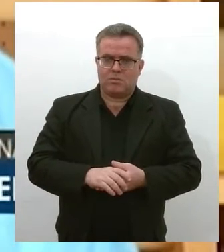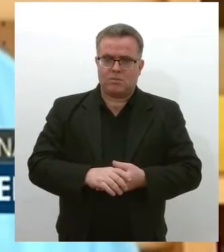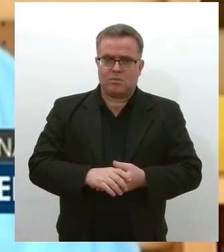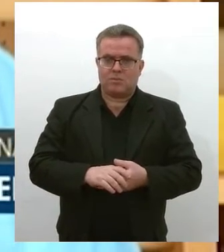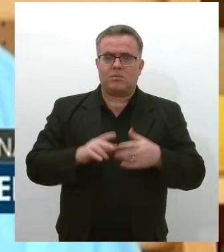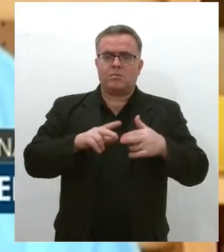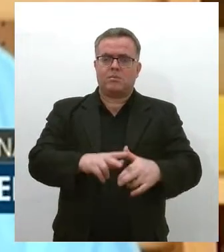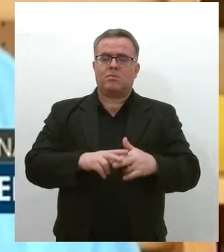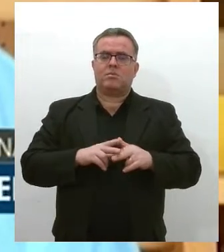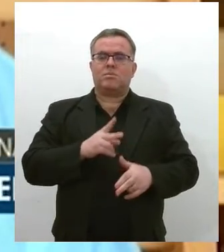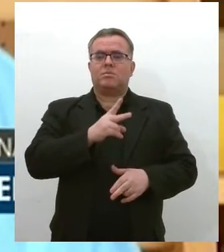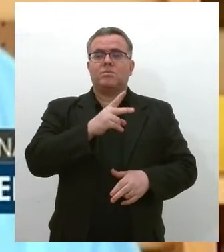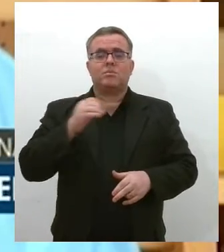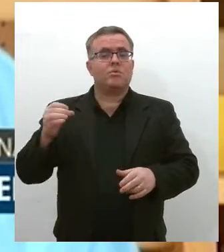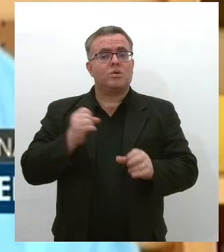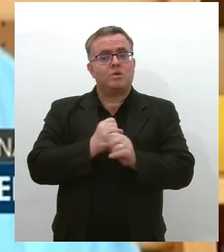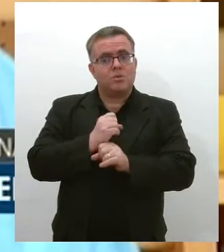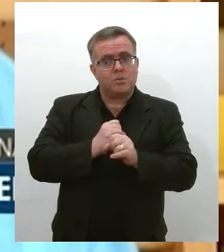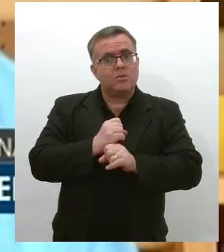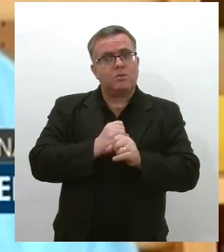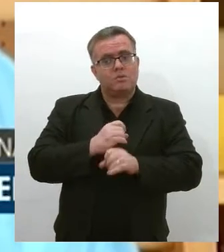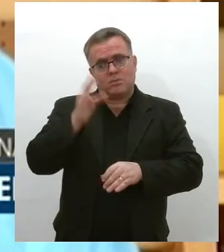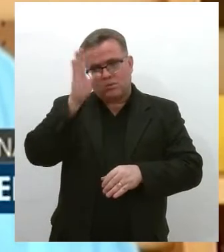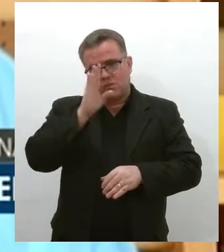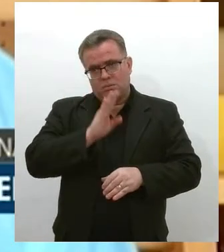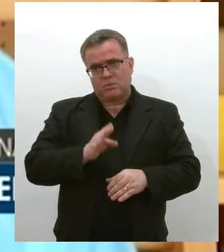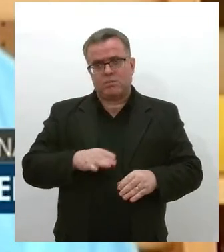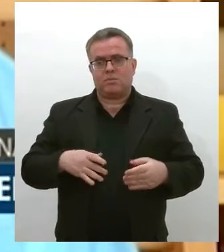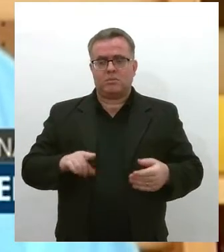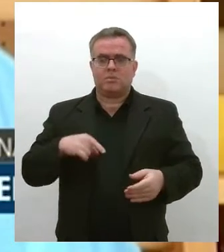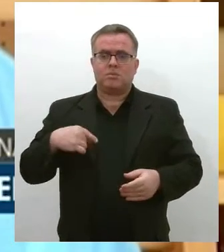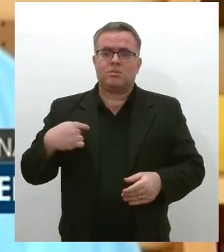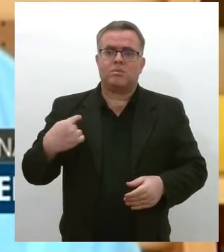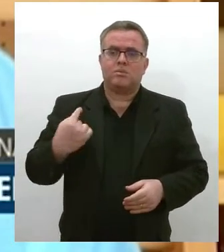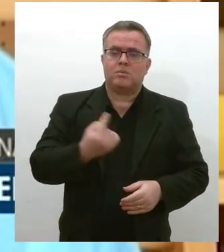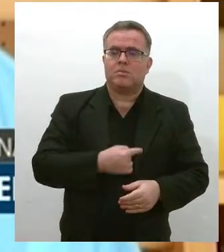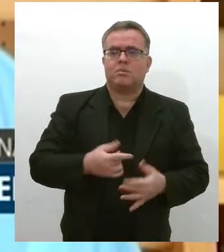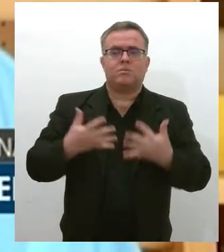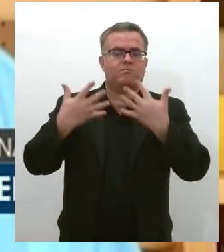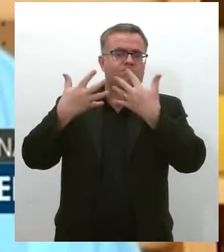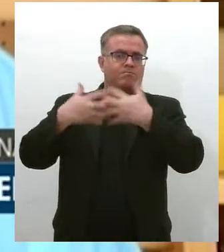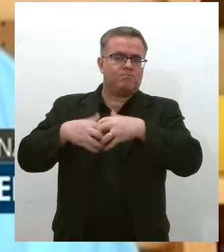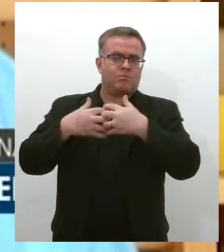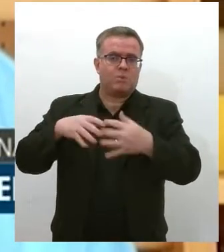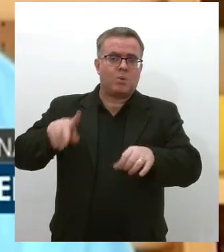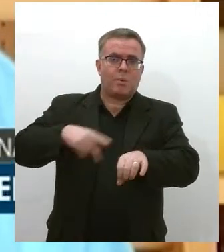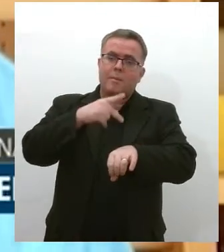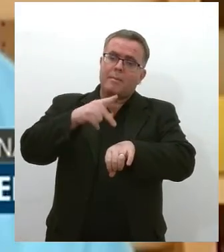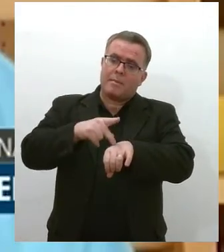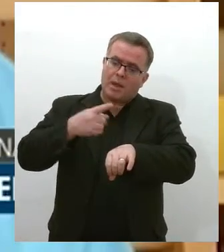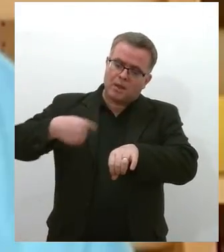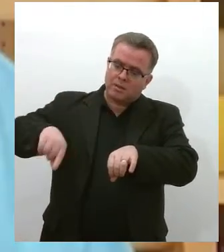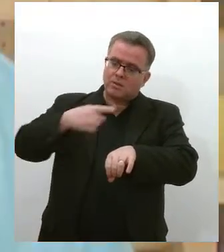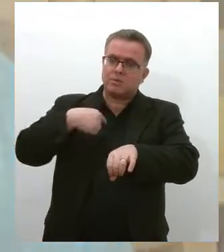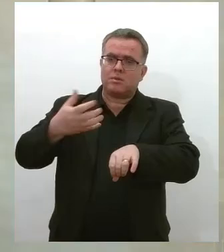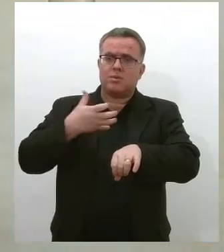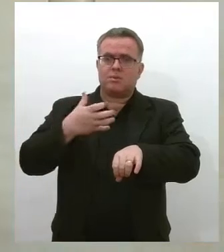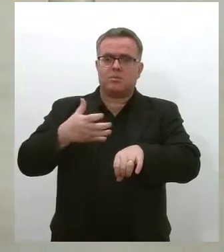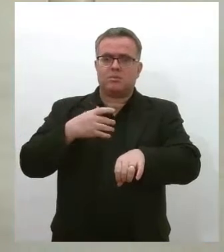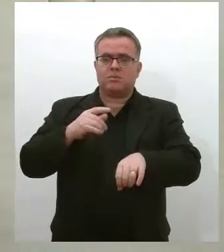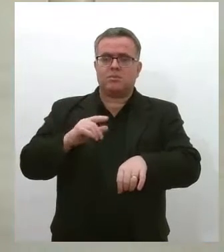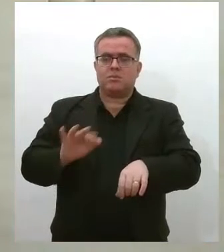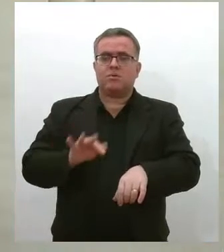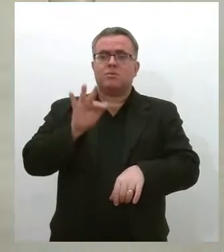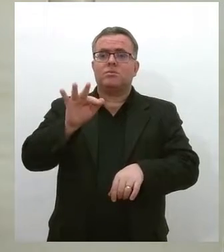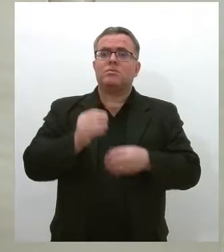bicentenário, temos que refletir muito que país nós somos e que país queremos.